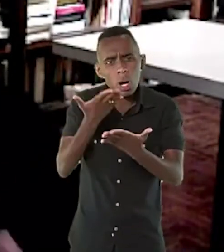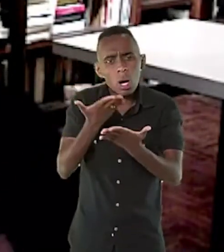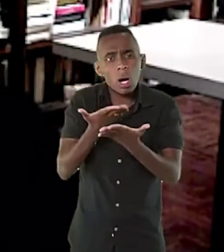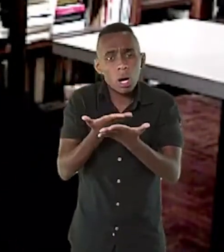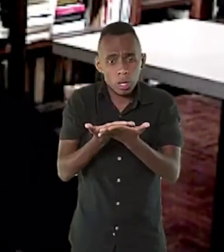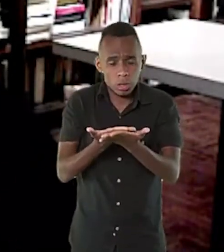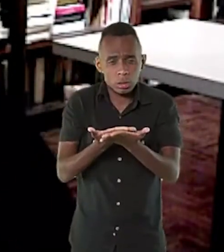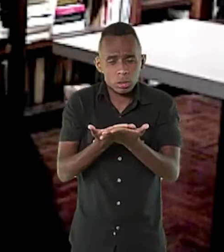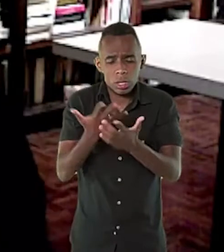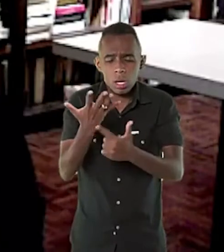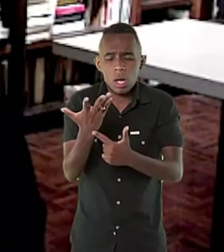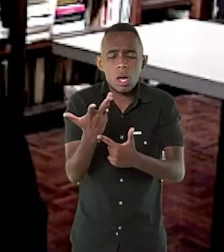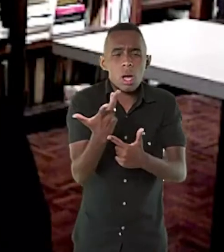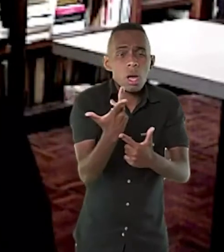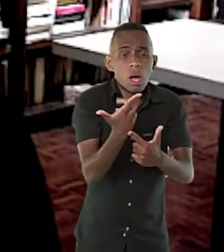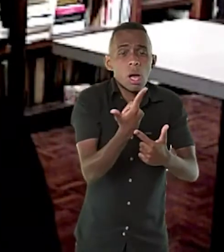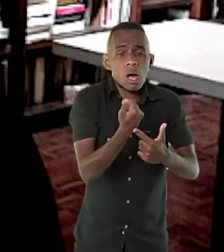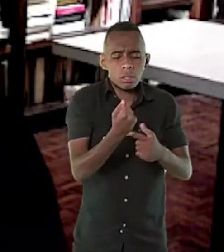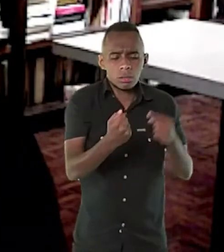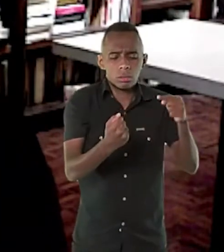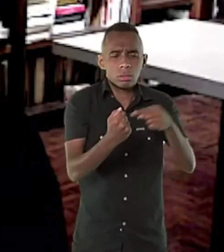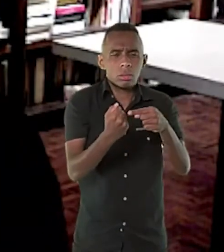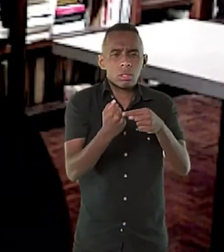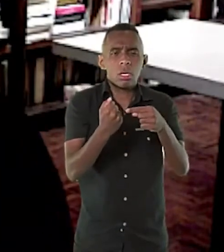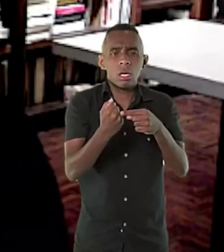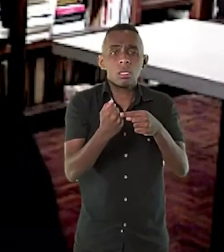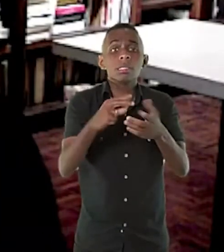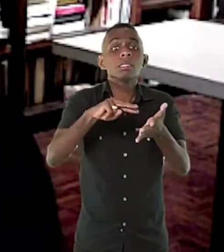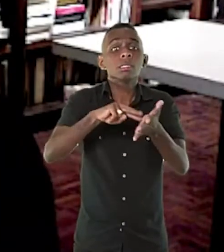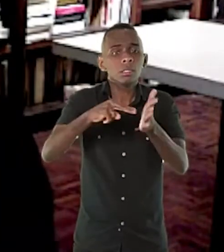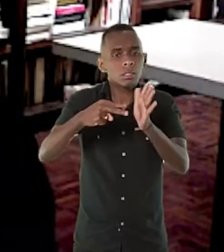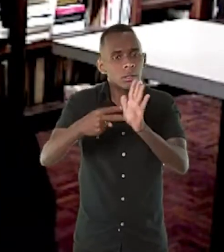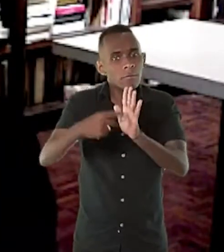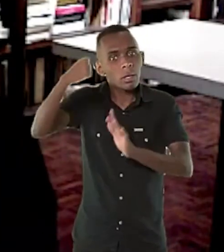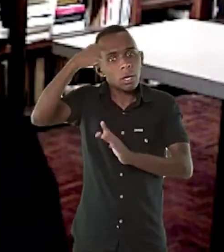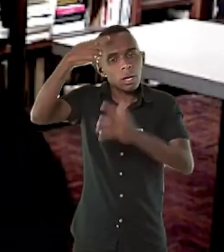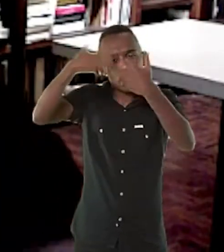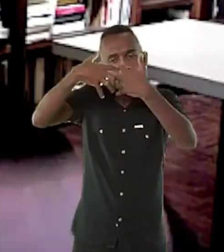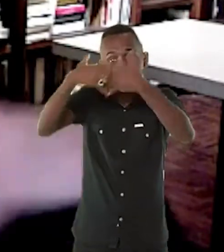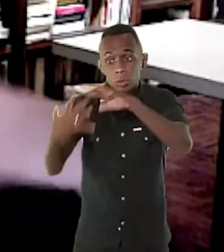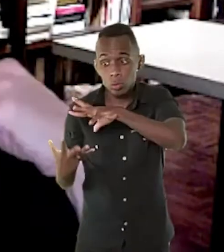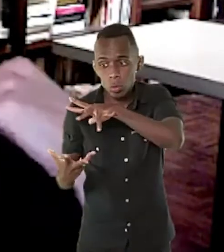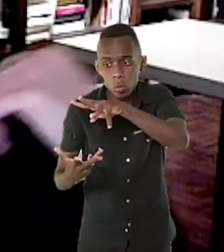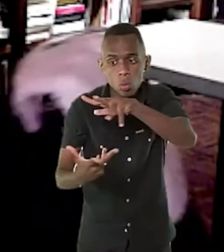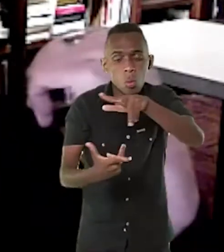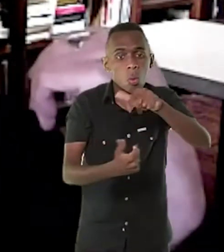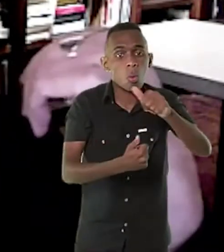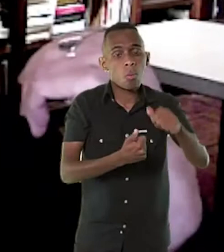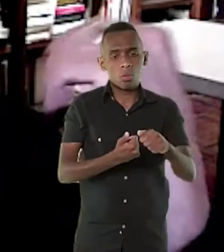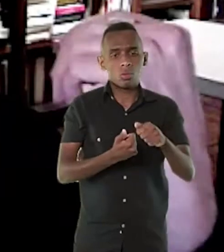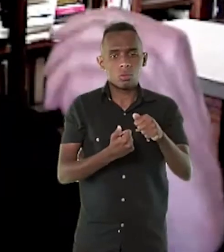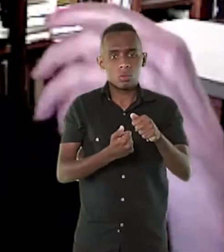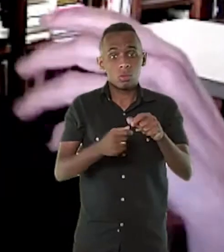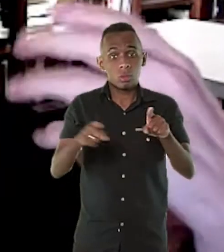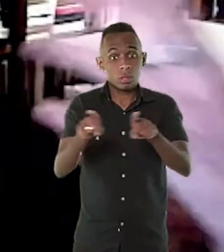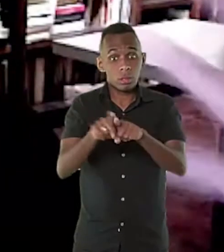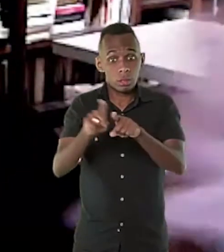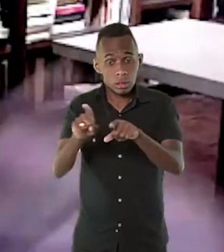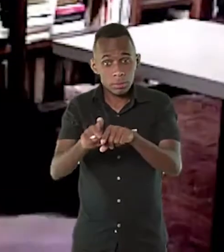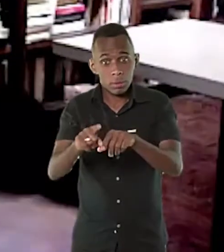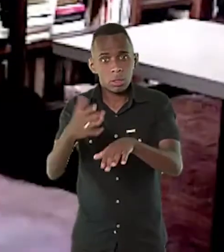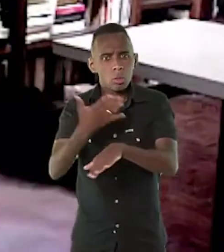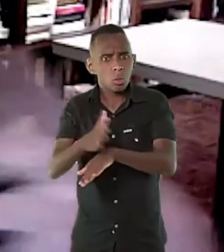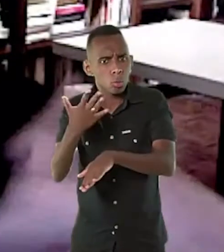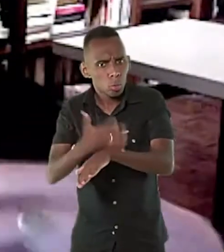a arte é uma forma de pensar o mundo e um exercício de tensionamento